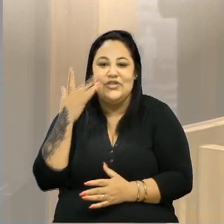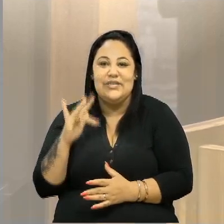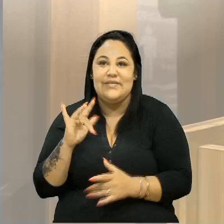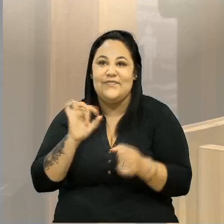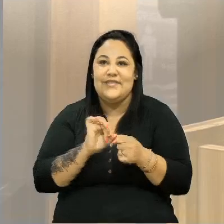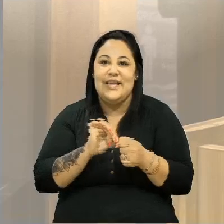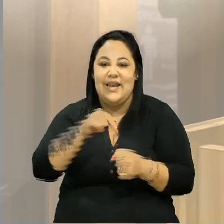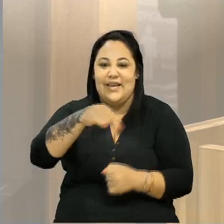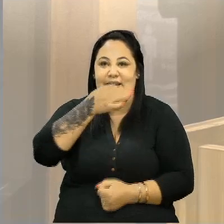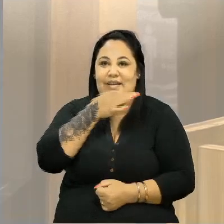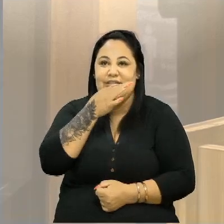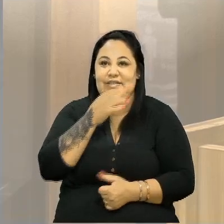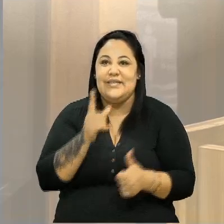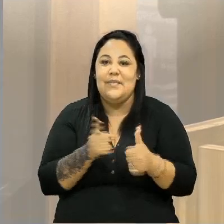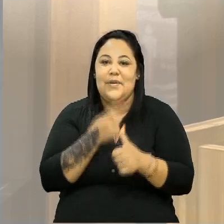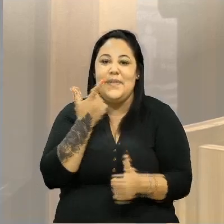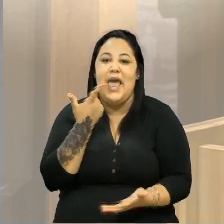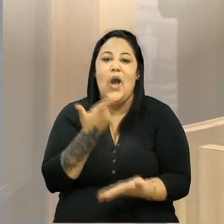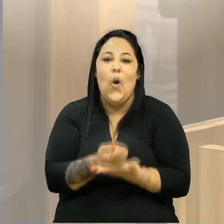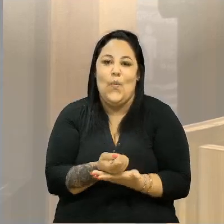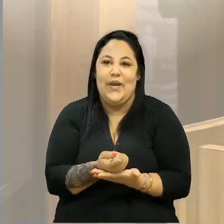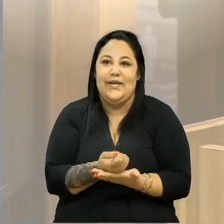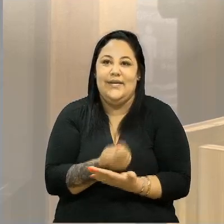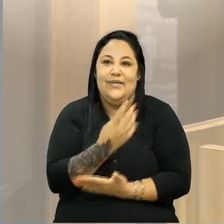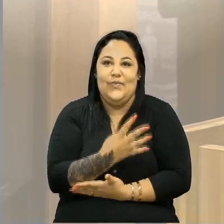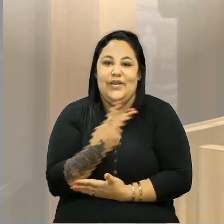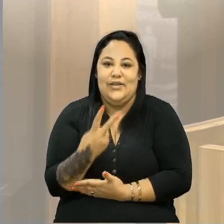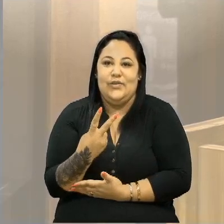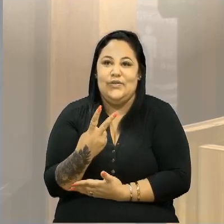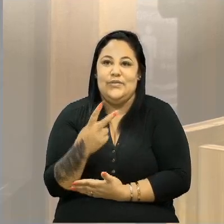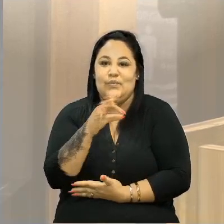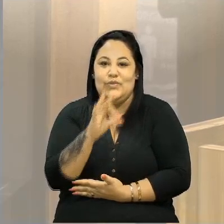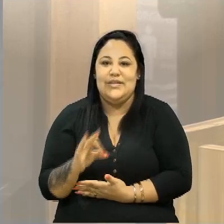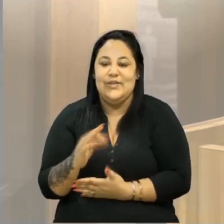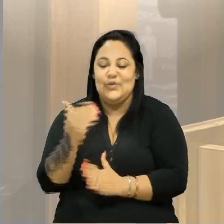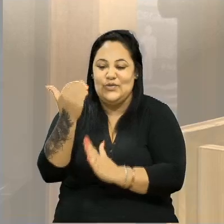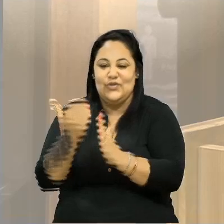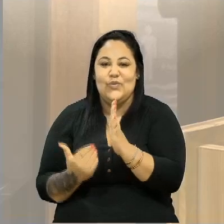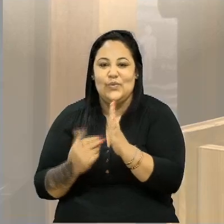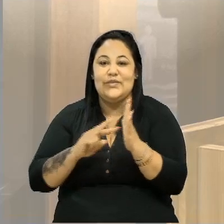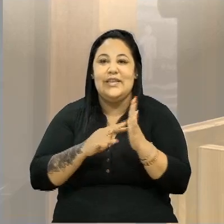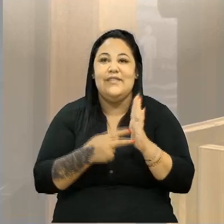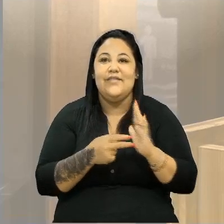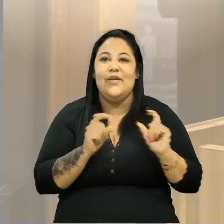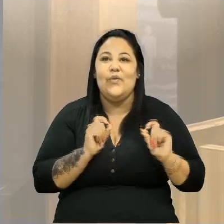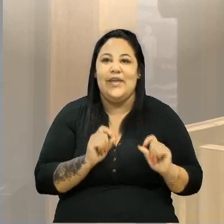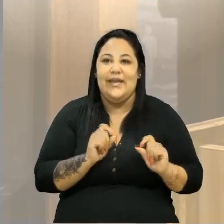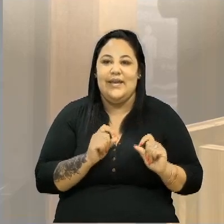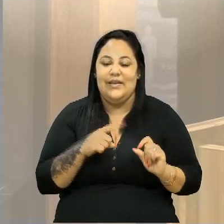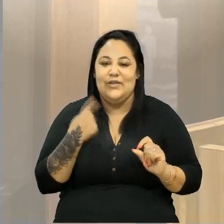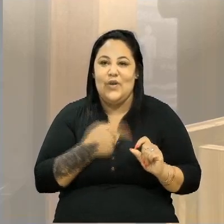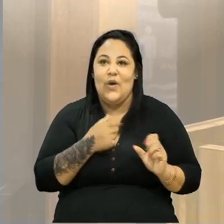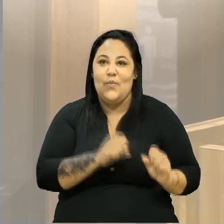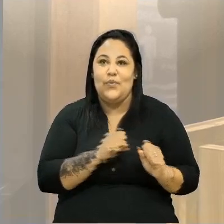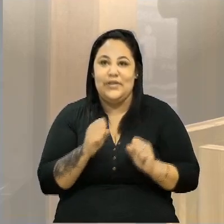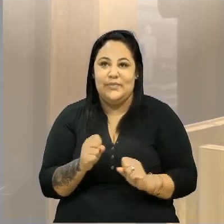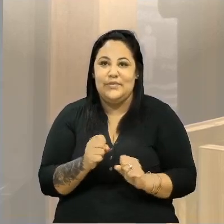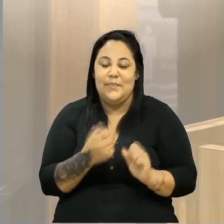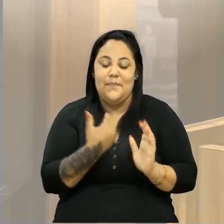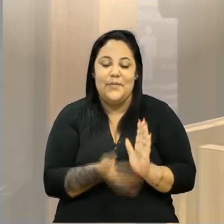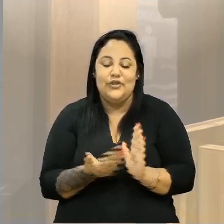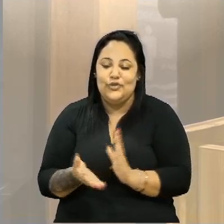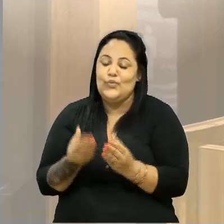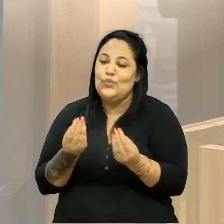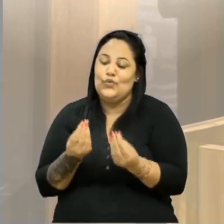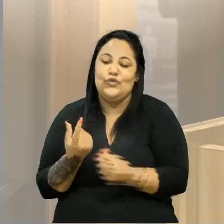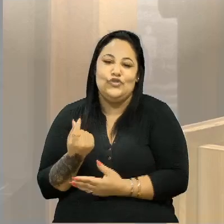em Caxias. Na primeira compra, 42% de desconto. Isso quer dizer que a gente pode ter perdido muito dinheiro